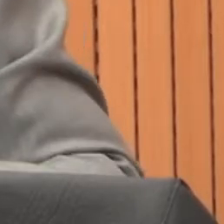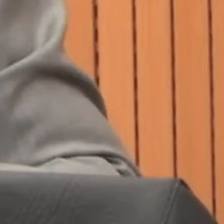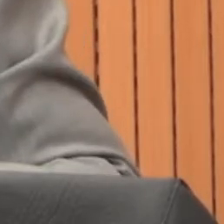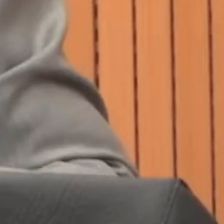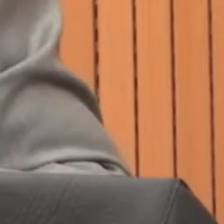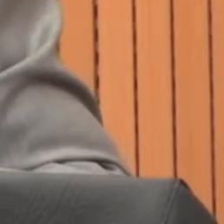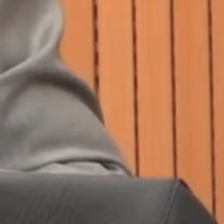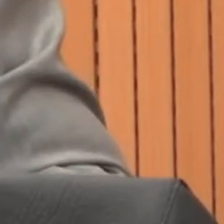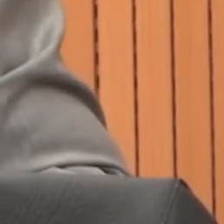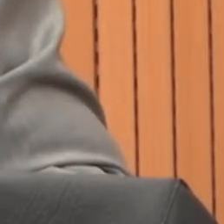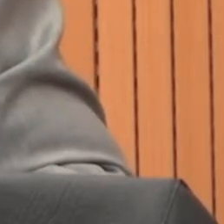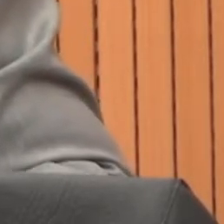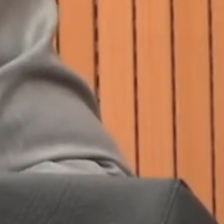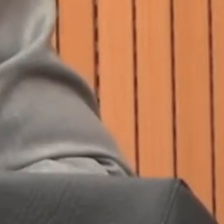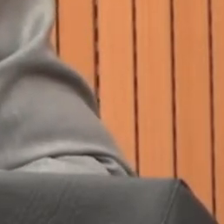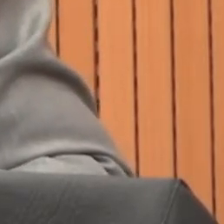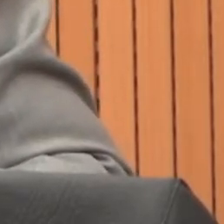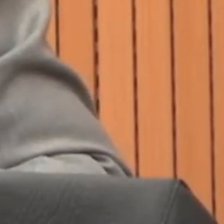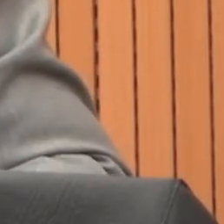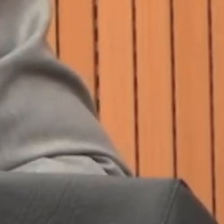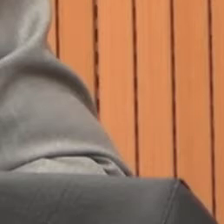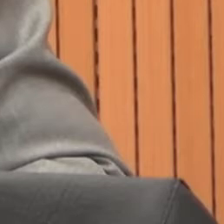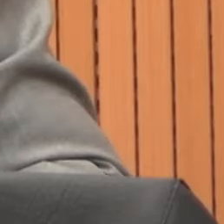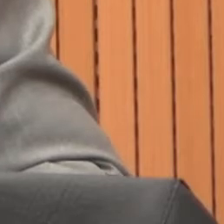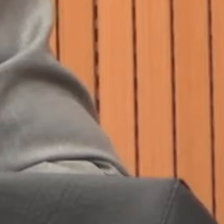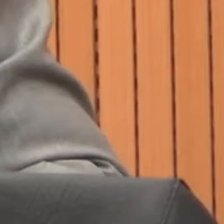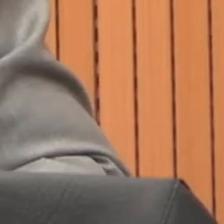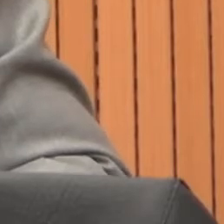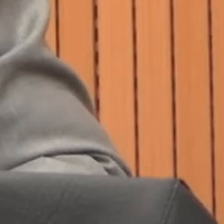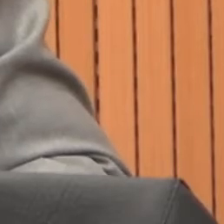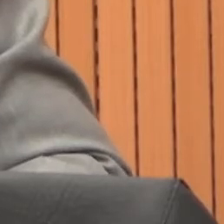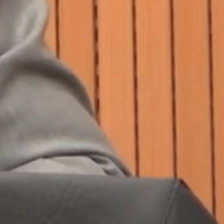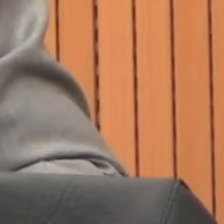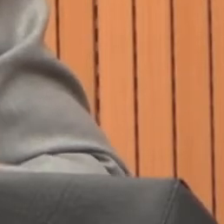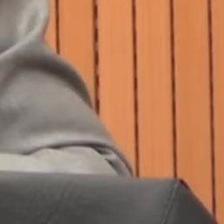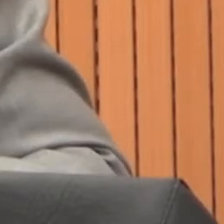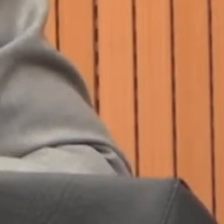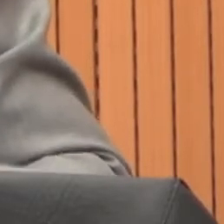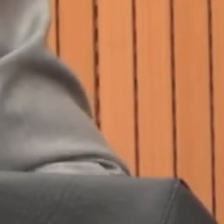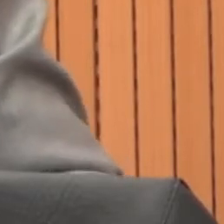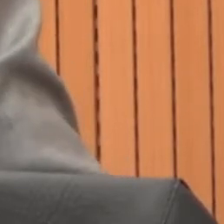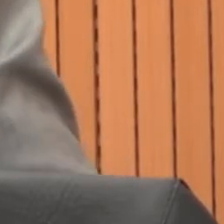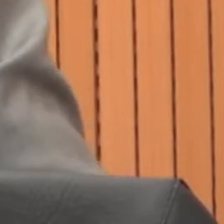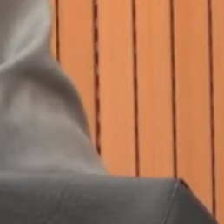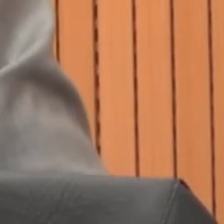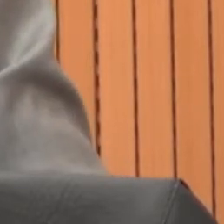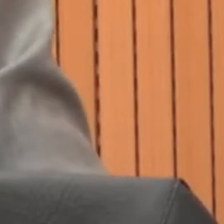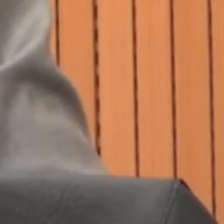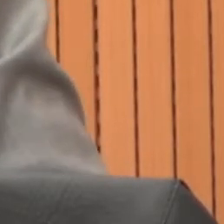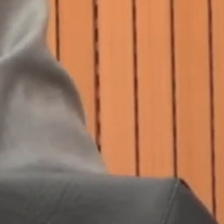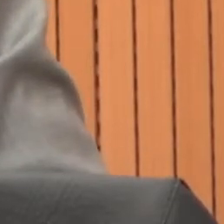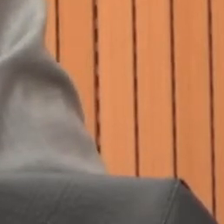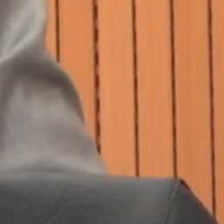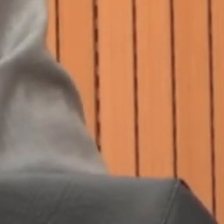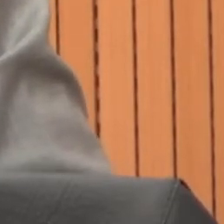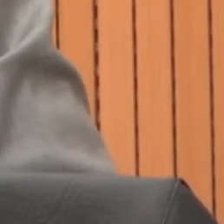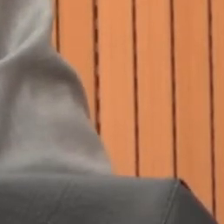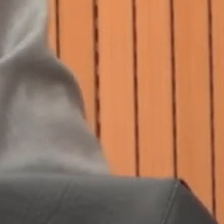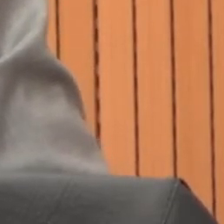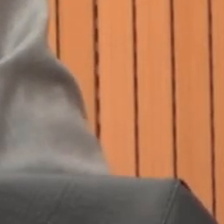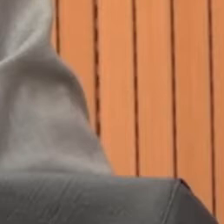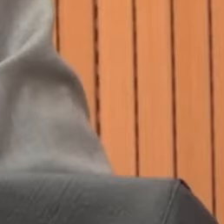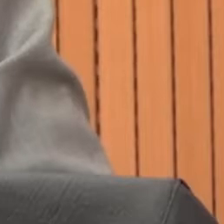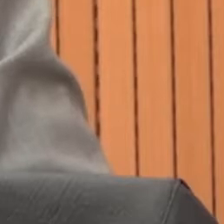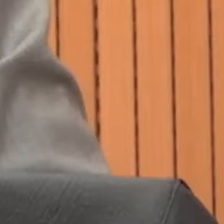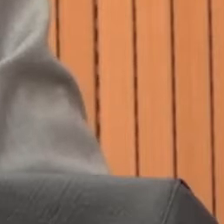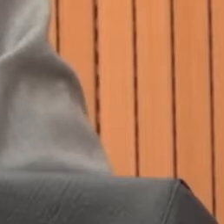Então, hoje nós temos no Anchieta a Unicamp com estudantes lá dentro e com preceptores deles. Temos outras faculdades de medicina, inclusive a